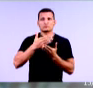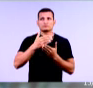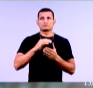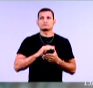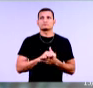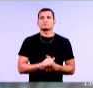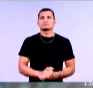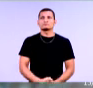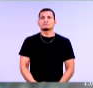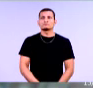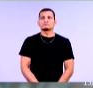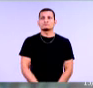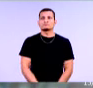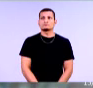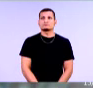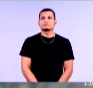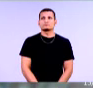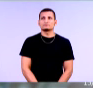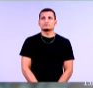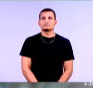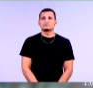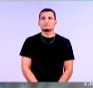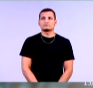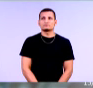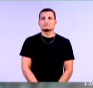meio aqui, com uma caneta preta, inclusive.